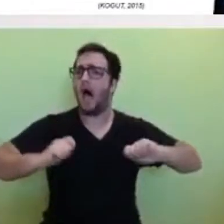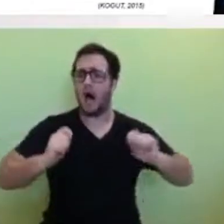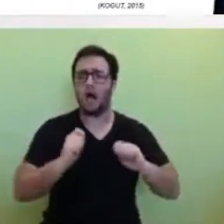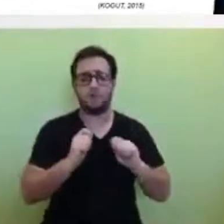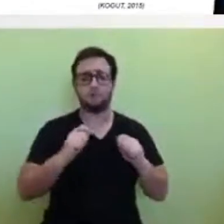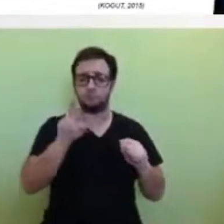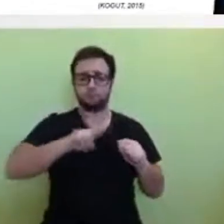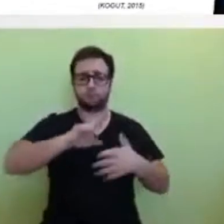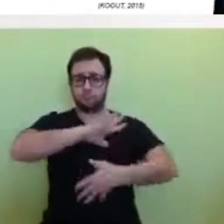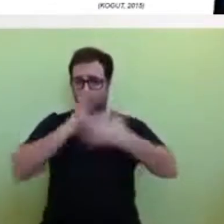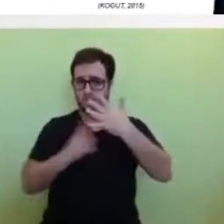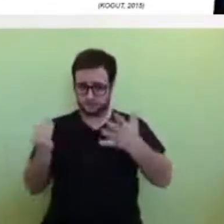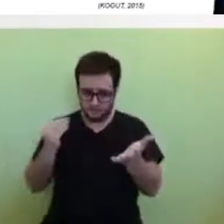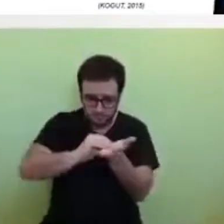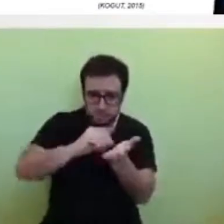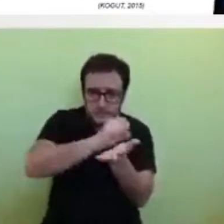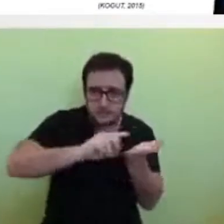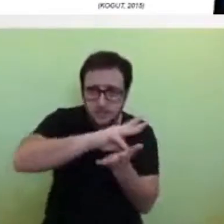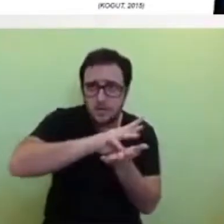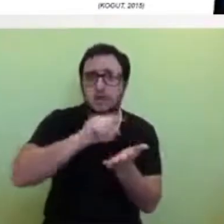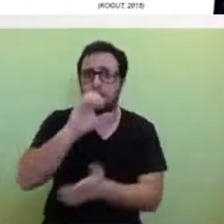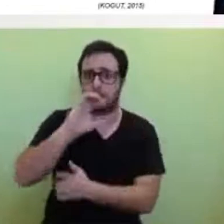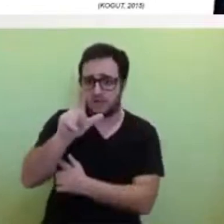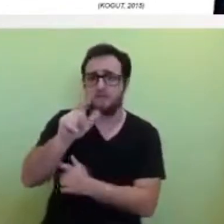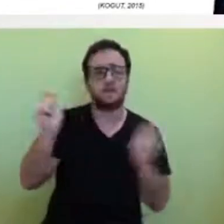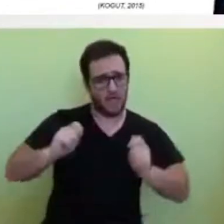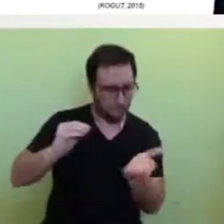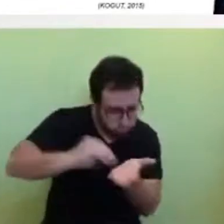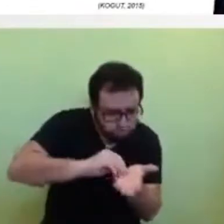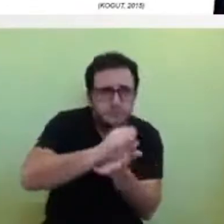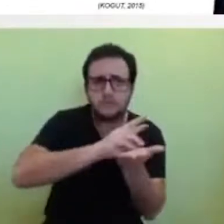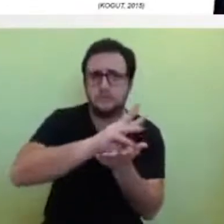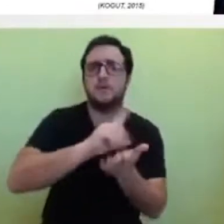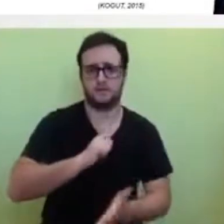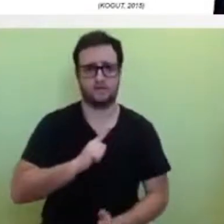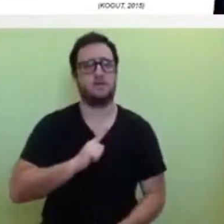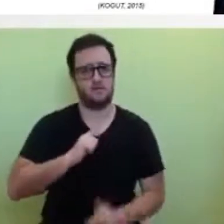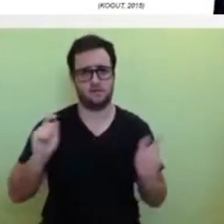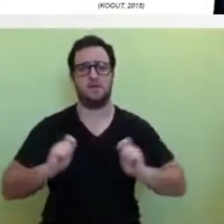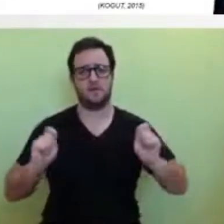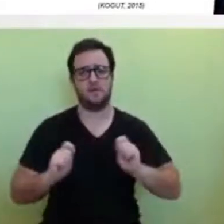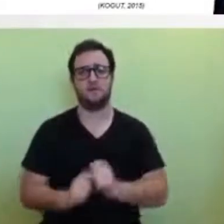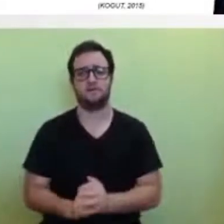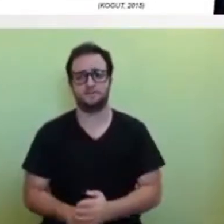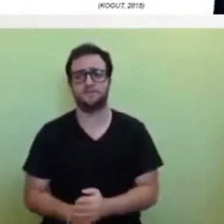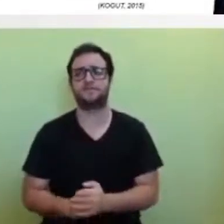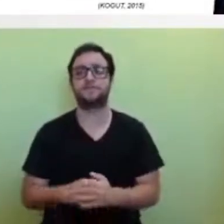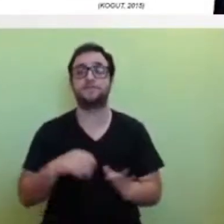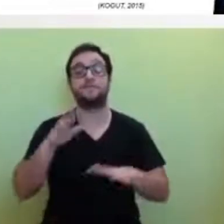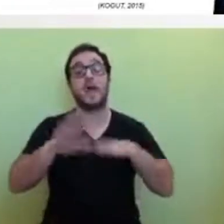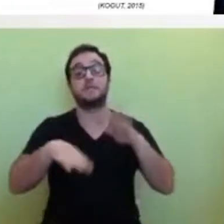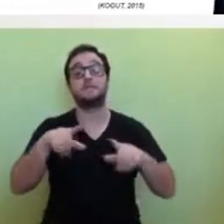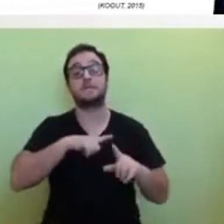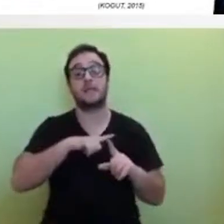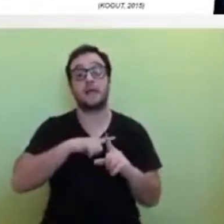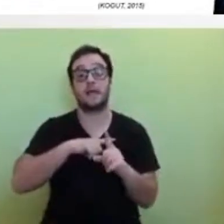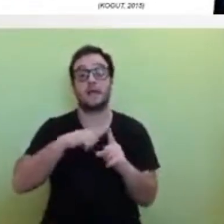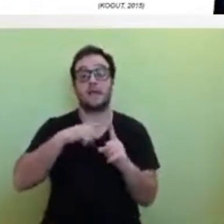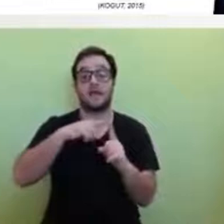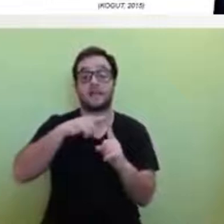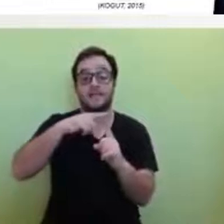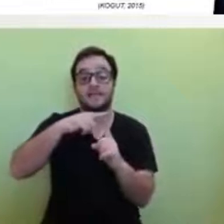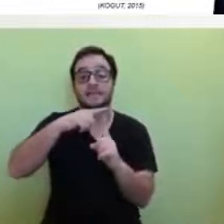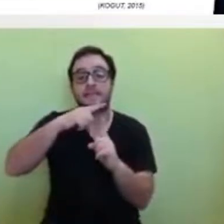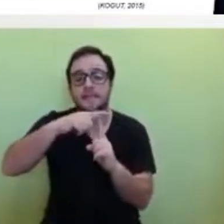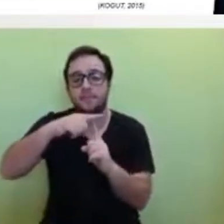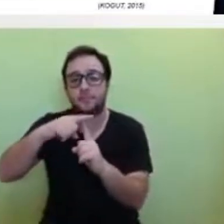serão, sim, entendidos. Então, quais são as vantagens que nós temos de usar essa língua? Já que vimos